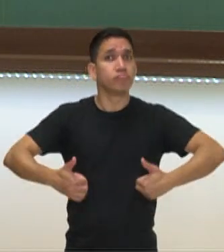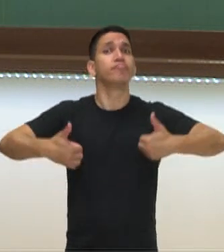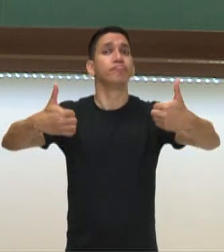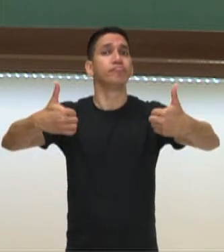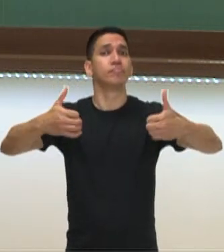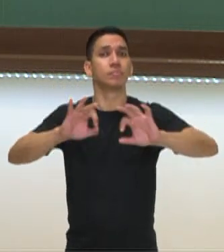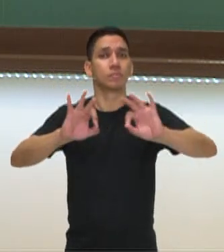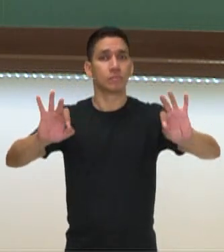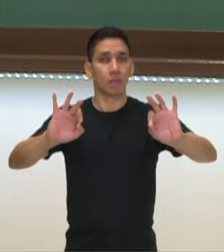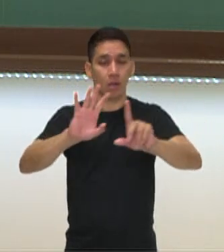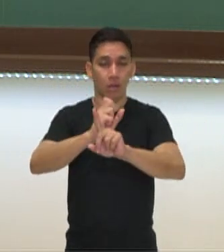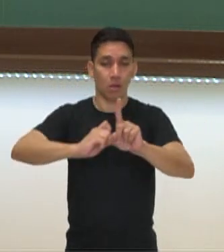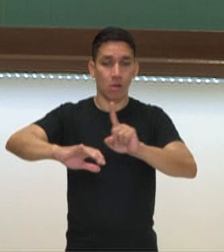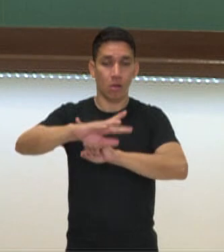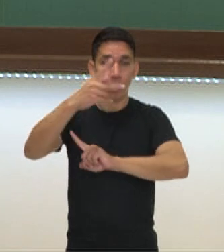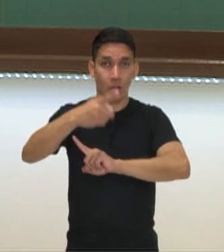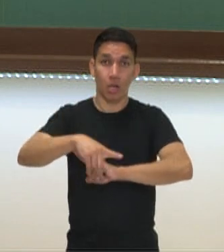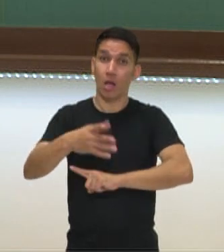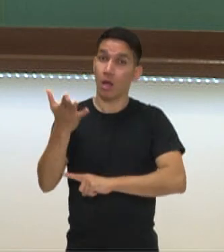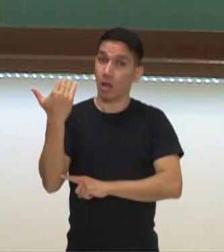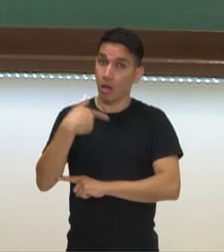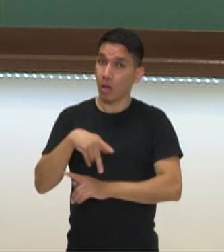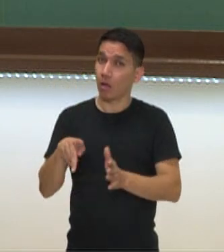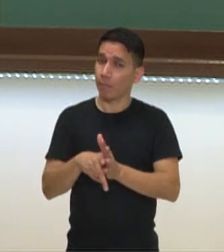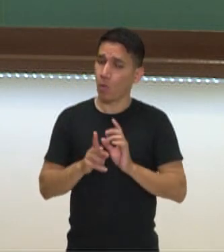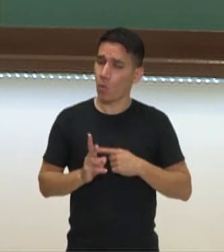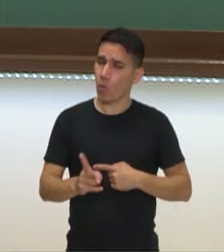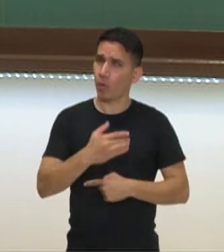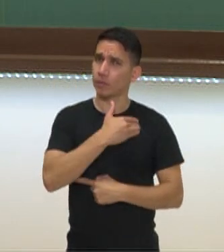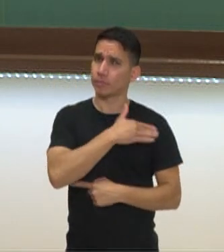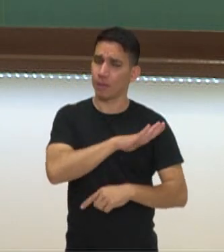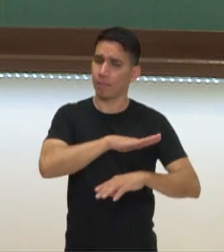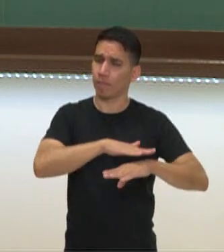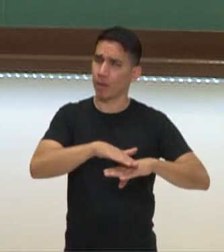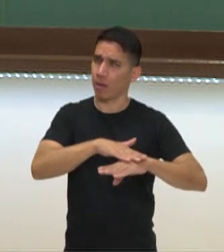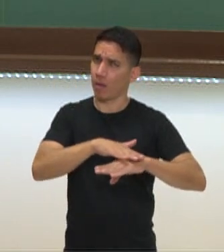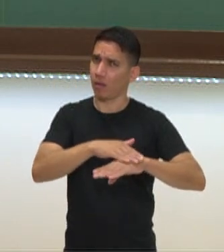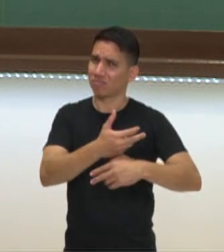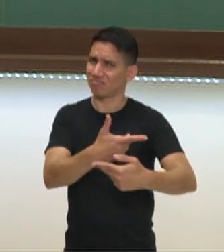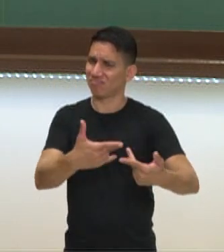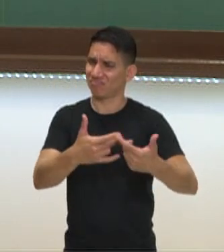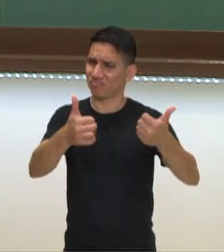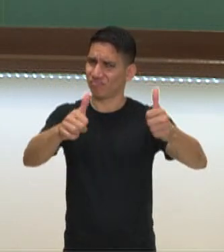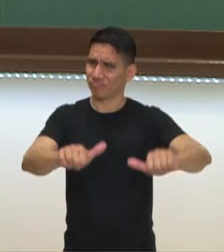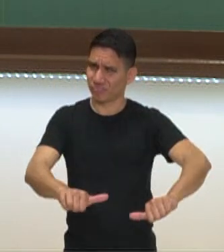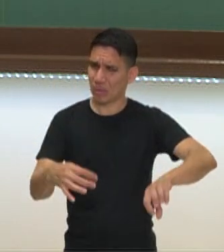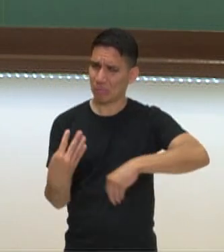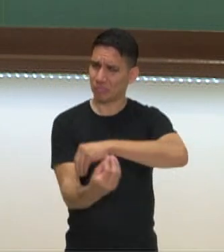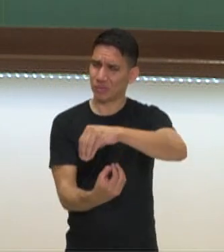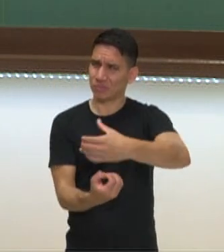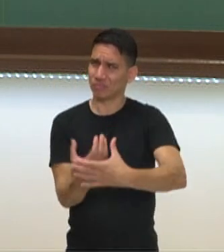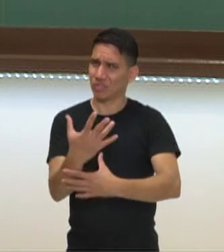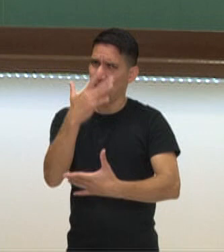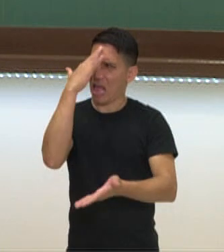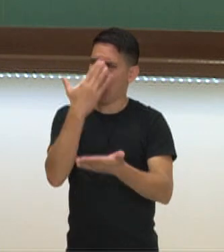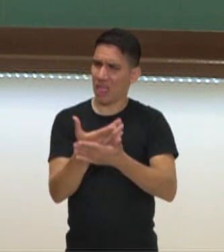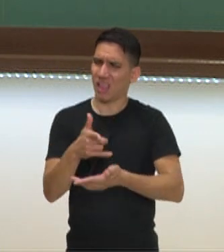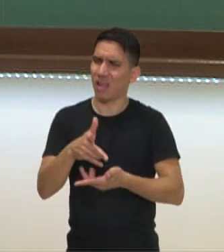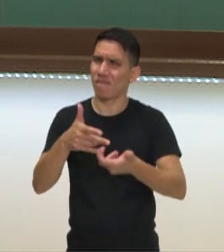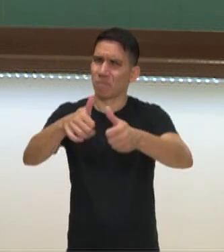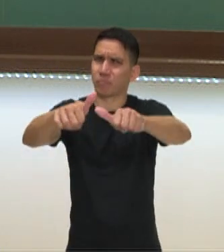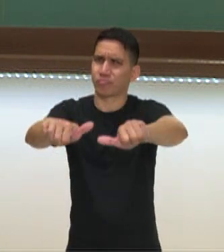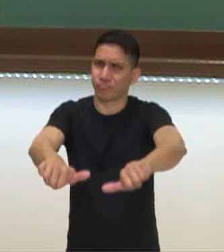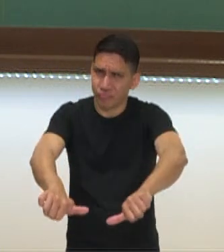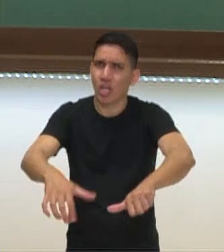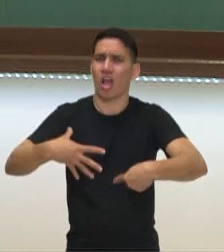positivo numa sociedade que era extremamente racista e pensava a miscigenação como algo que degradaria, né, os filhos, né, os